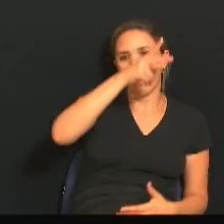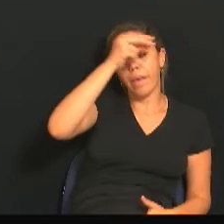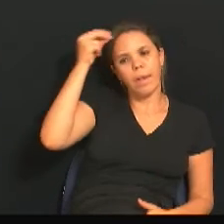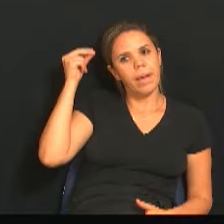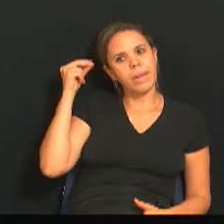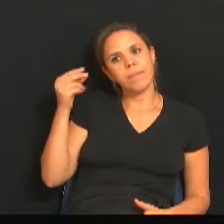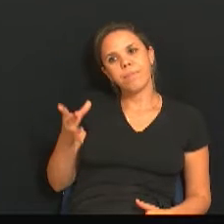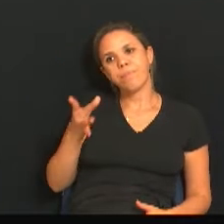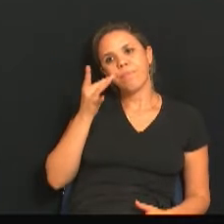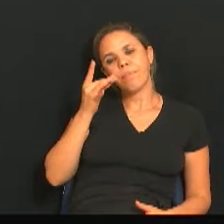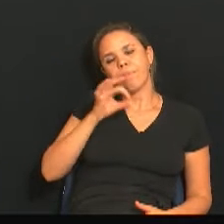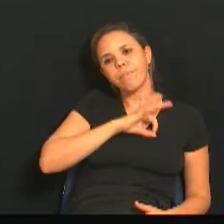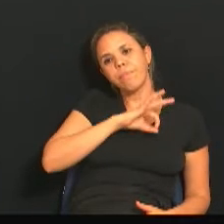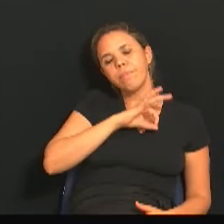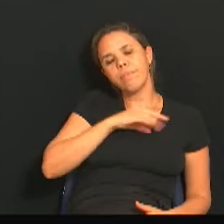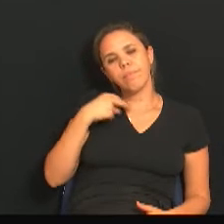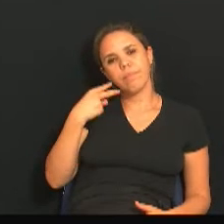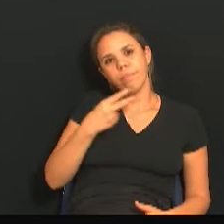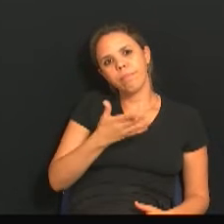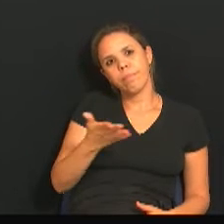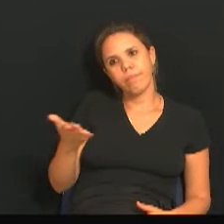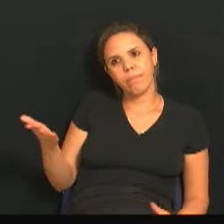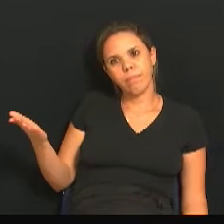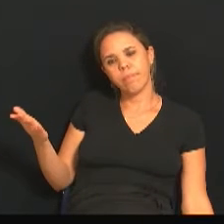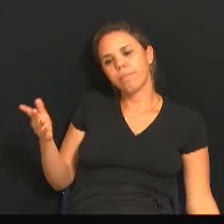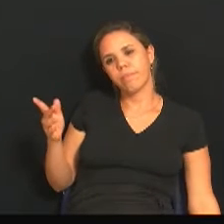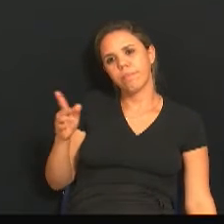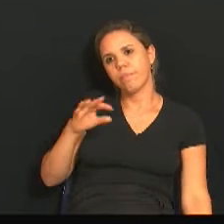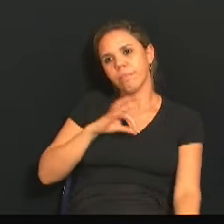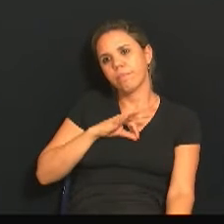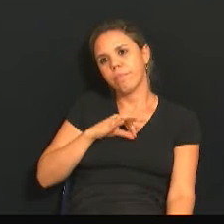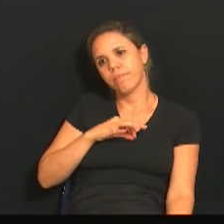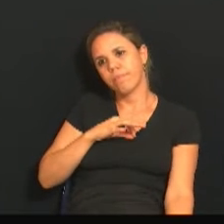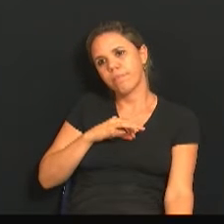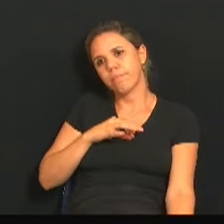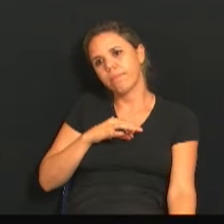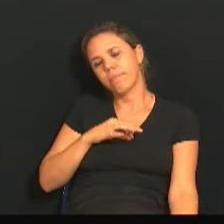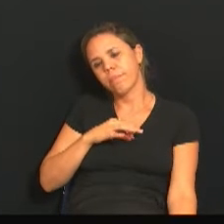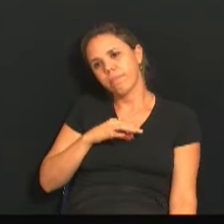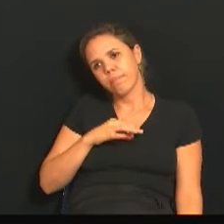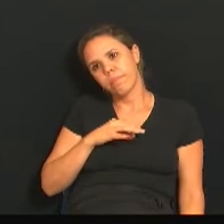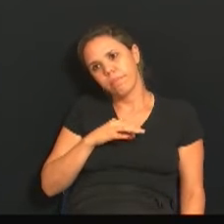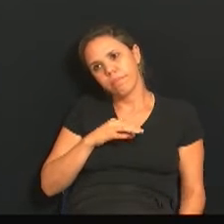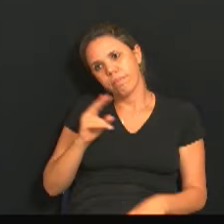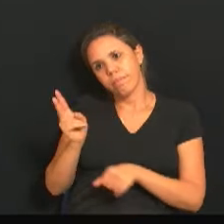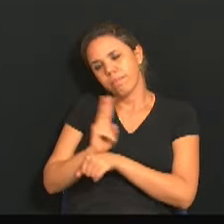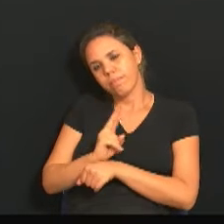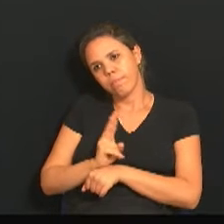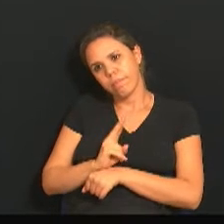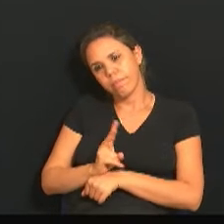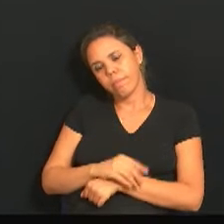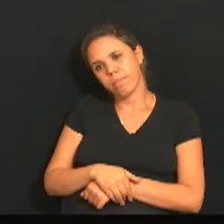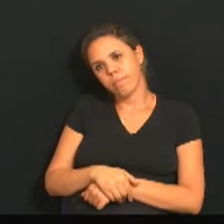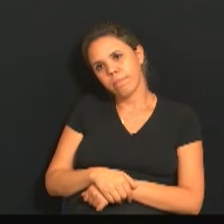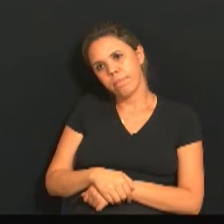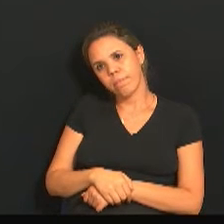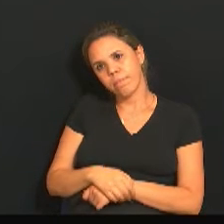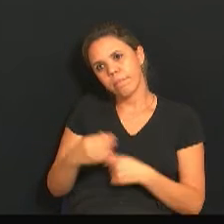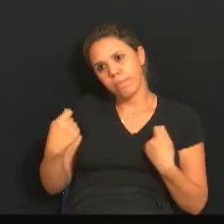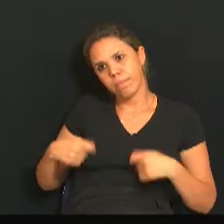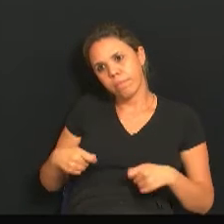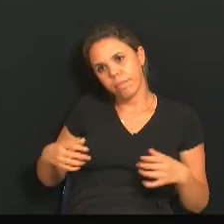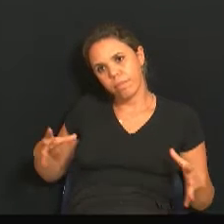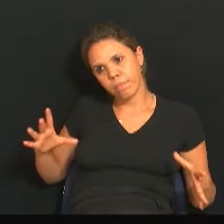da polícia, dos vereadores, da PM, do Comando Militar. Por quê? Porque a gente precisa